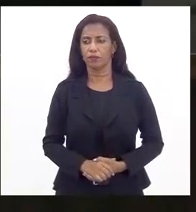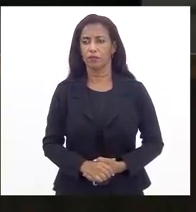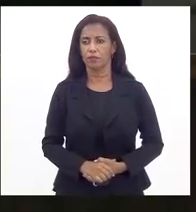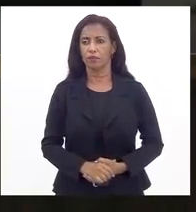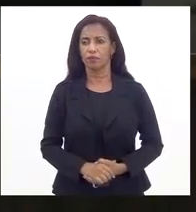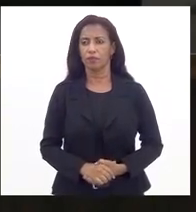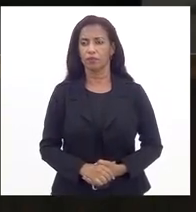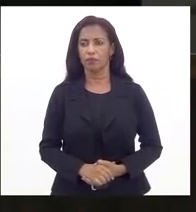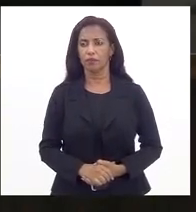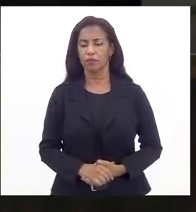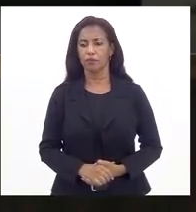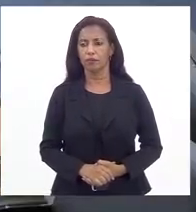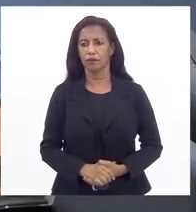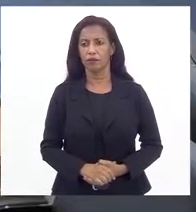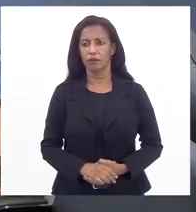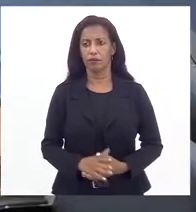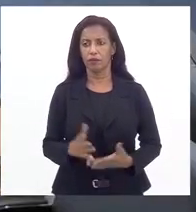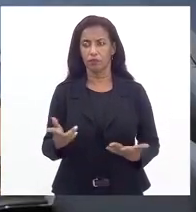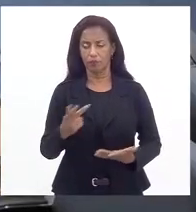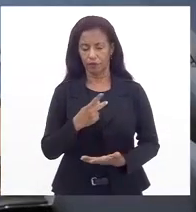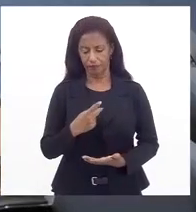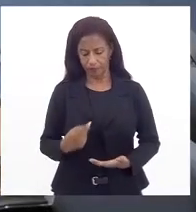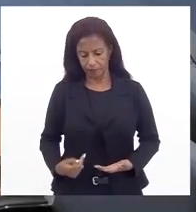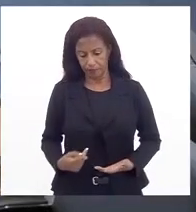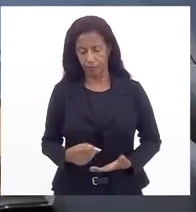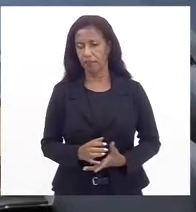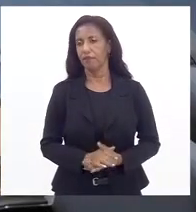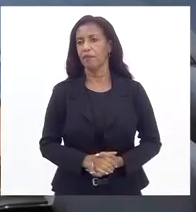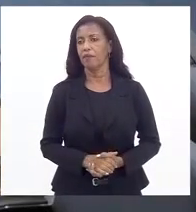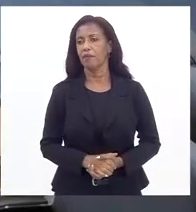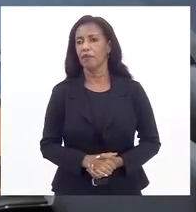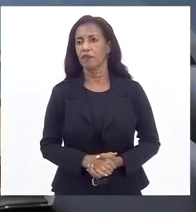E aí o seu presidente